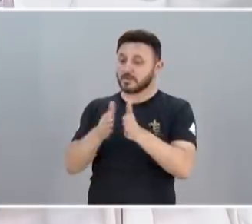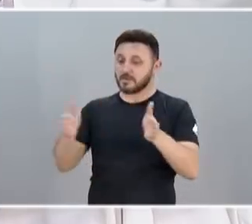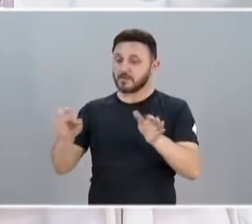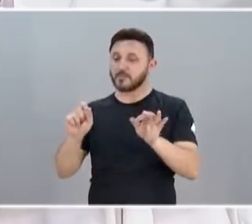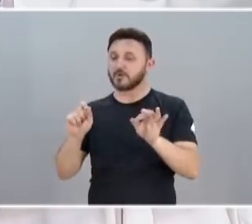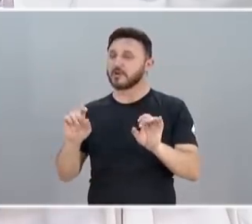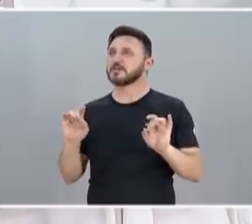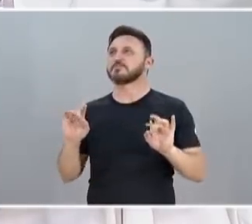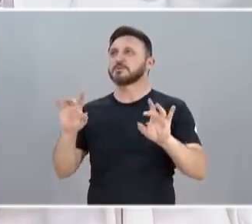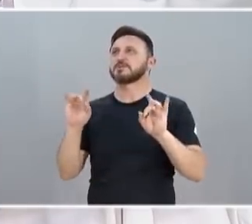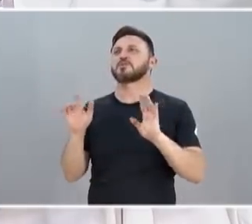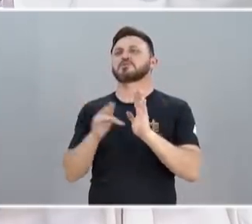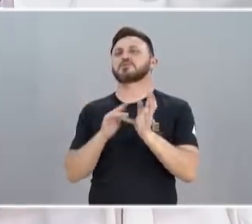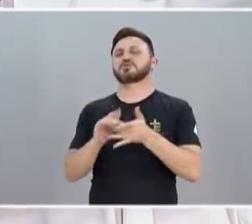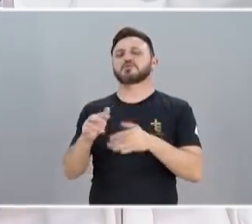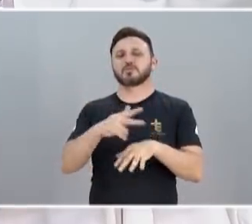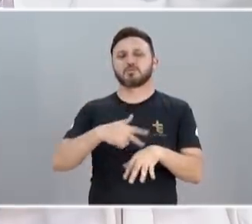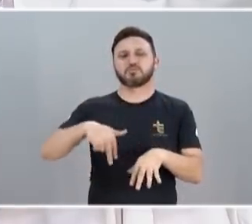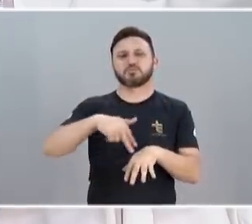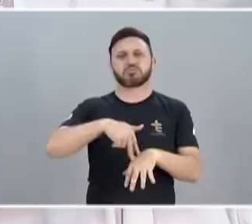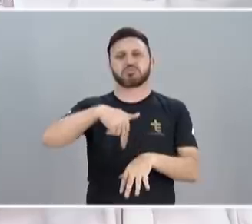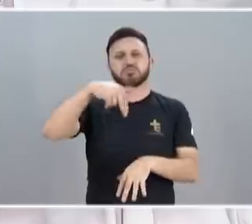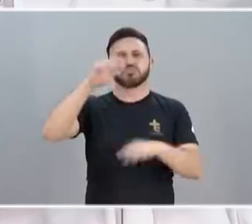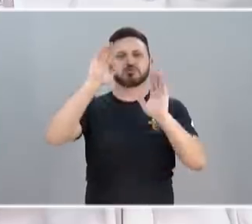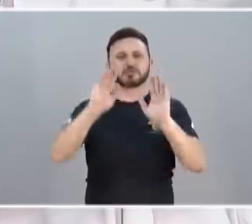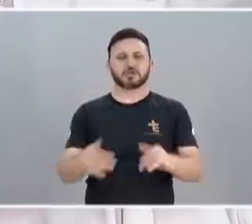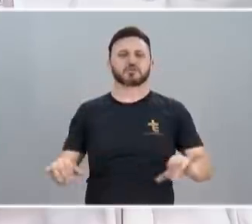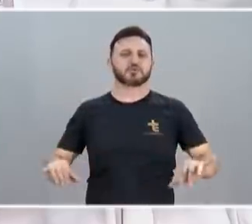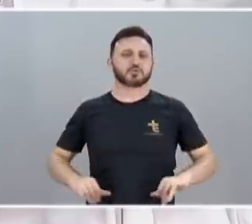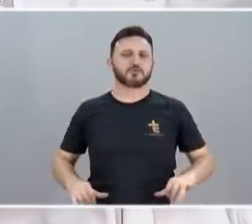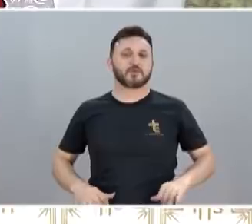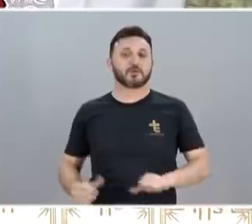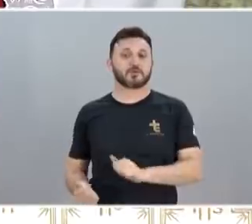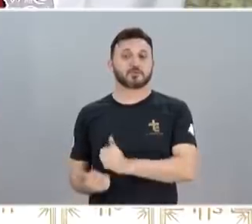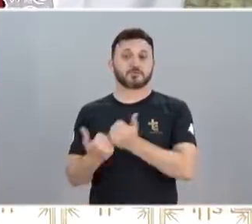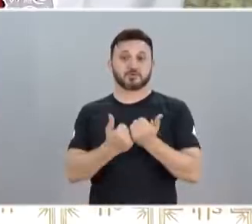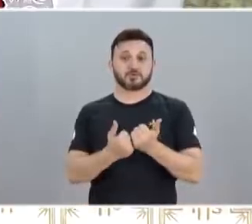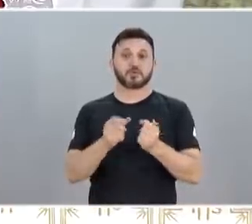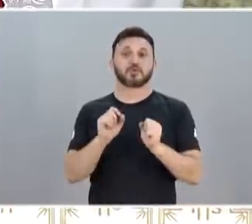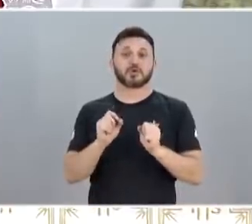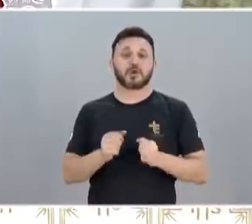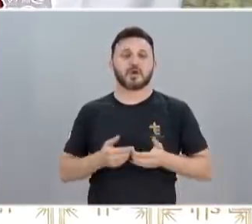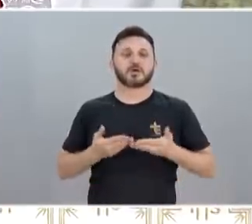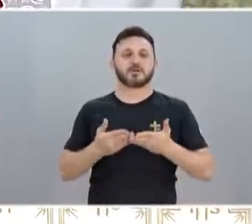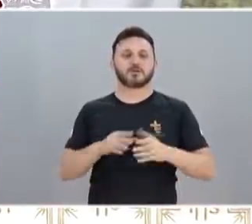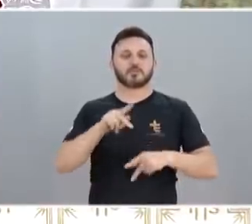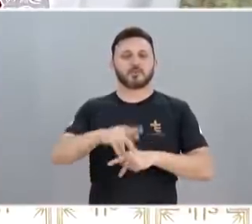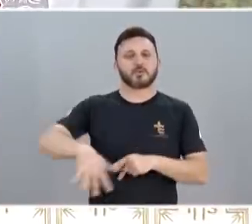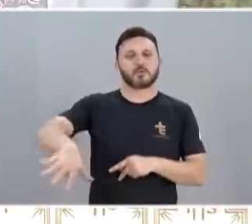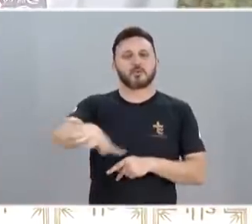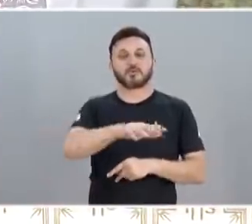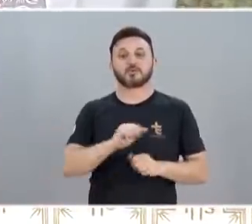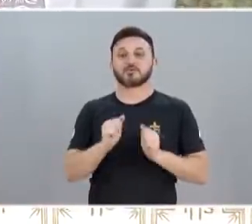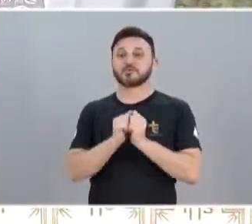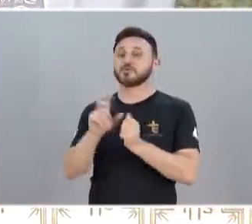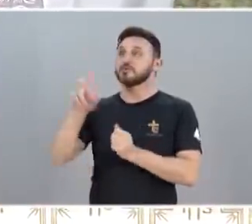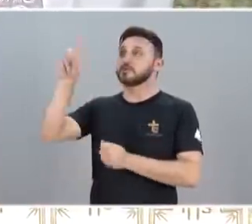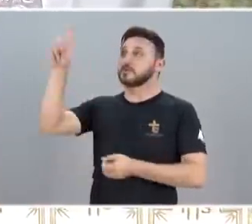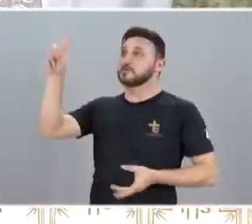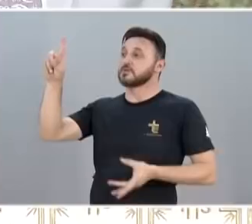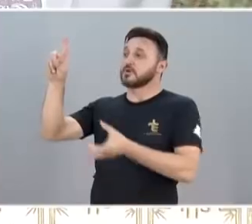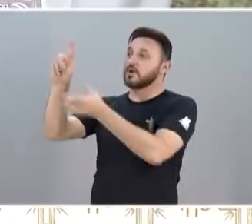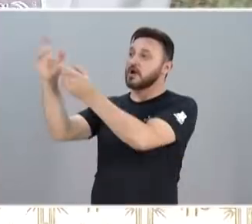tempo solene em que Cristo, nossa Páscoa, foi imolado, Ele continua a oferecer-se pela humanidade. E junto a vós é nosso